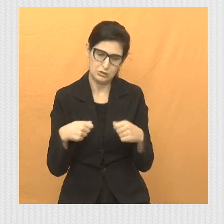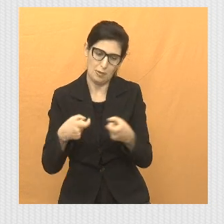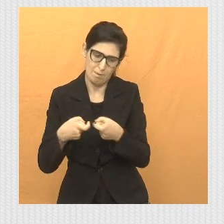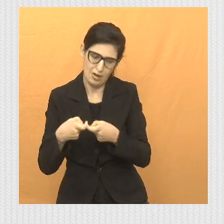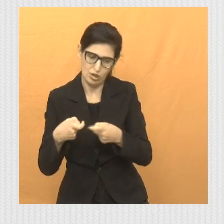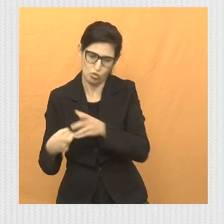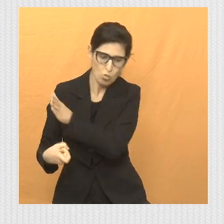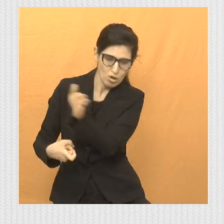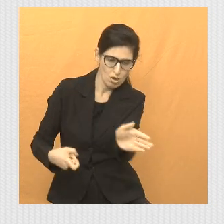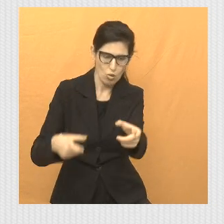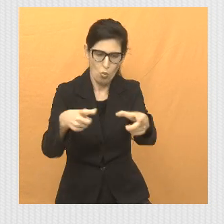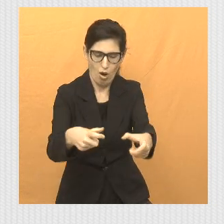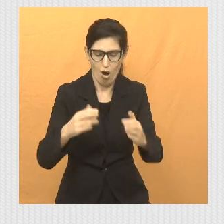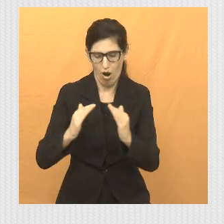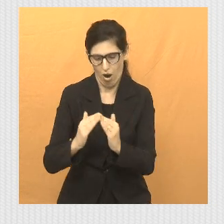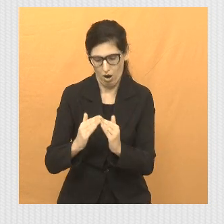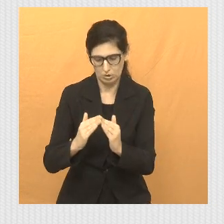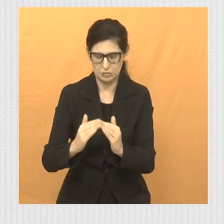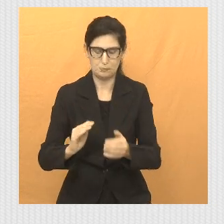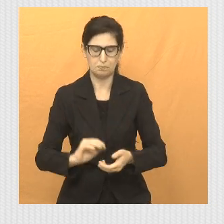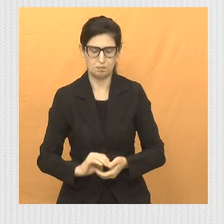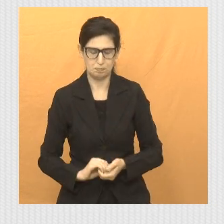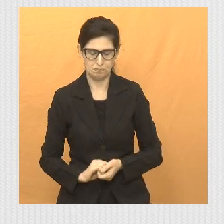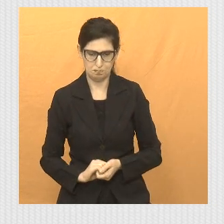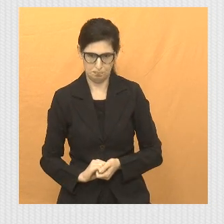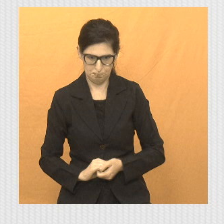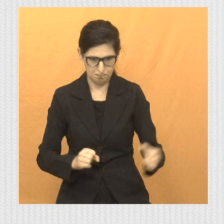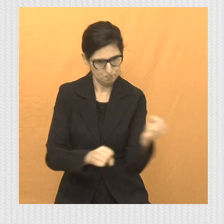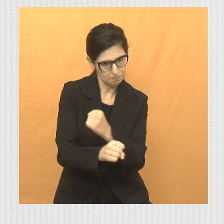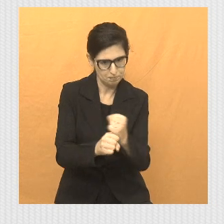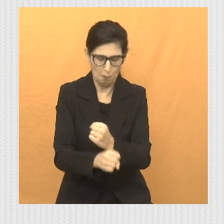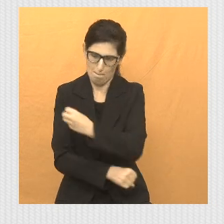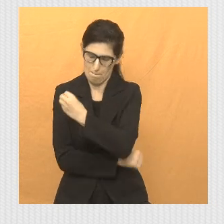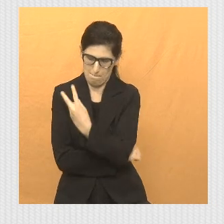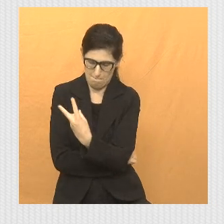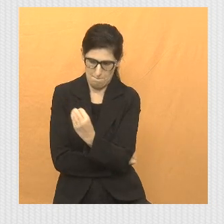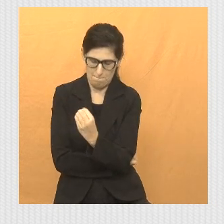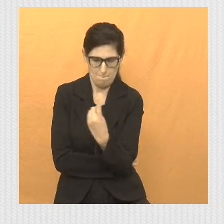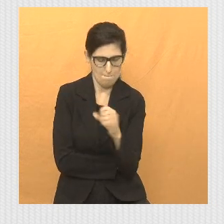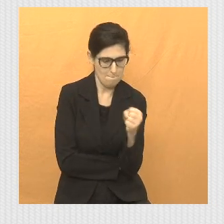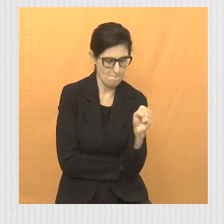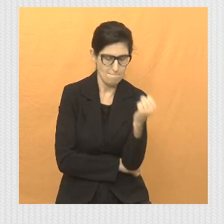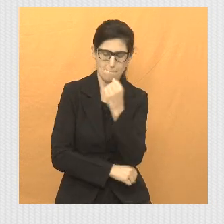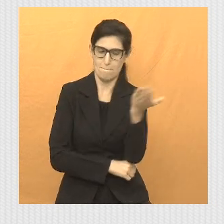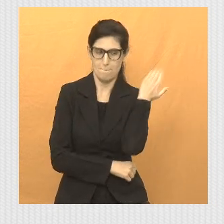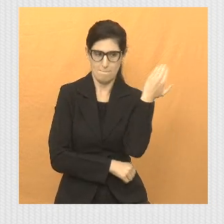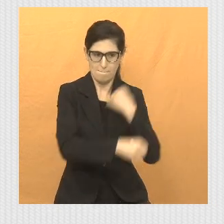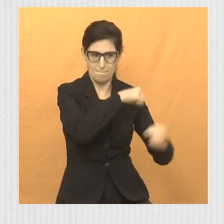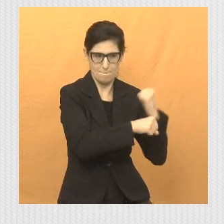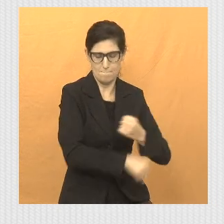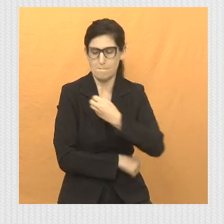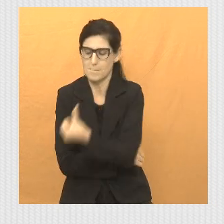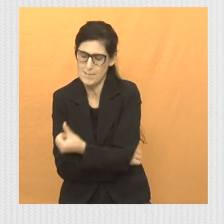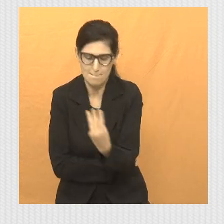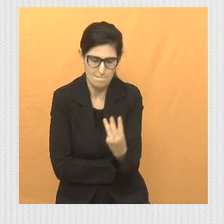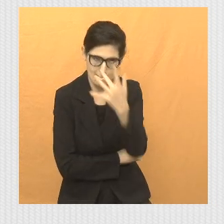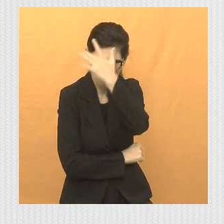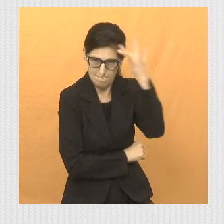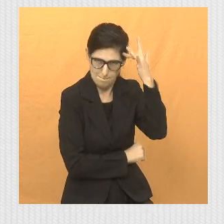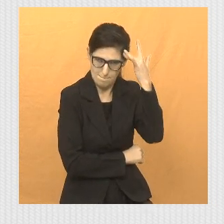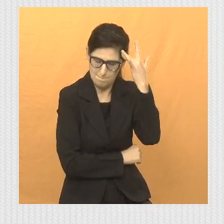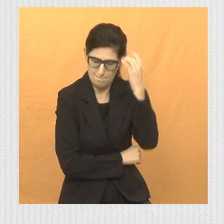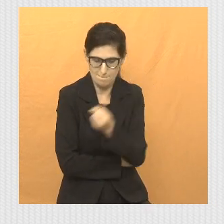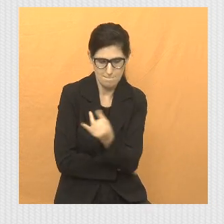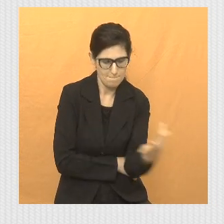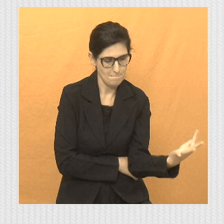mais intenso da equipe. No ano de 2018, tínhamos 63 pacientes e fechamos